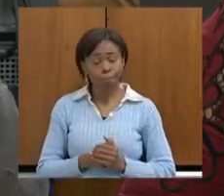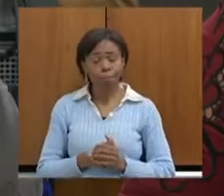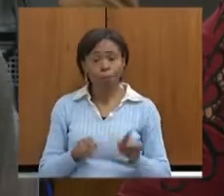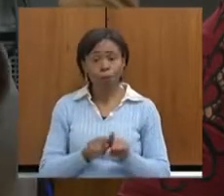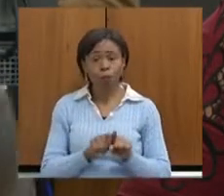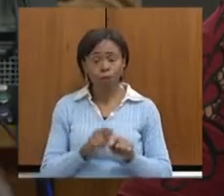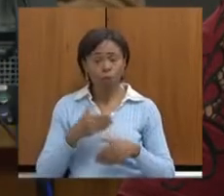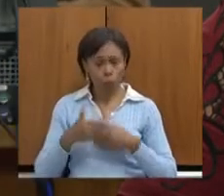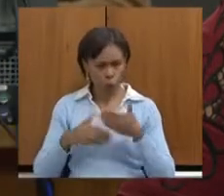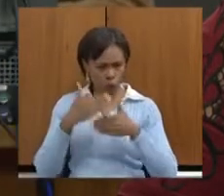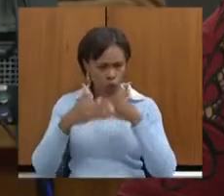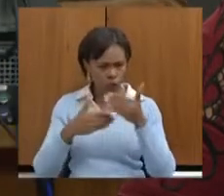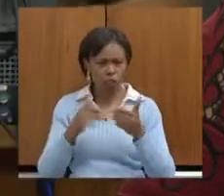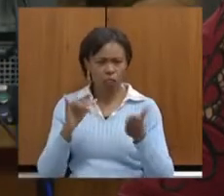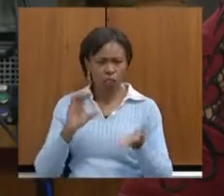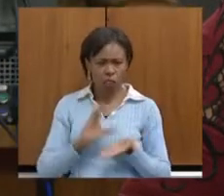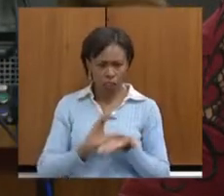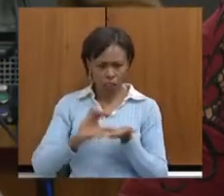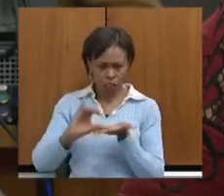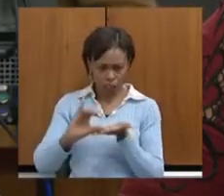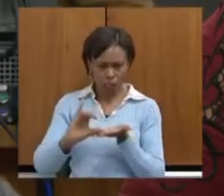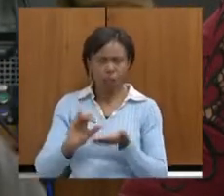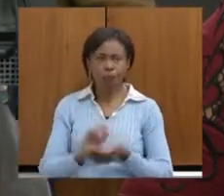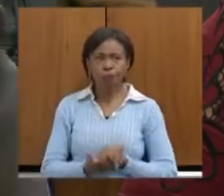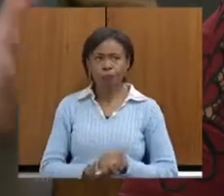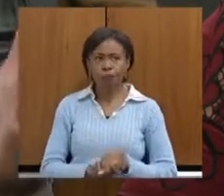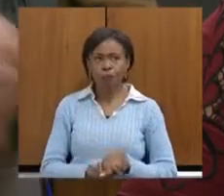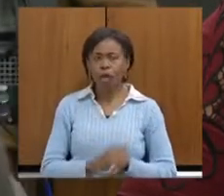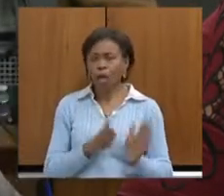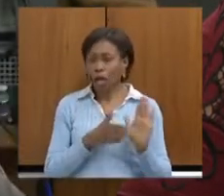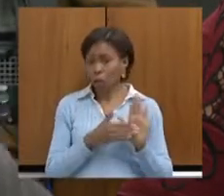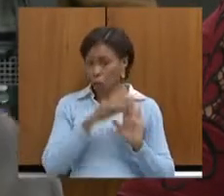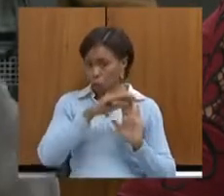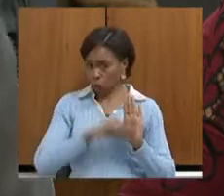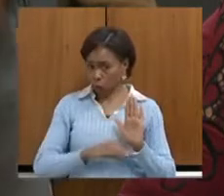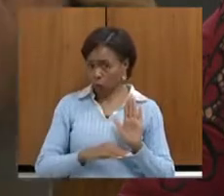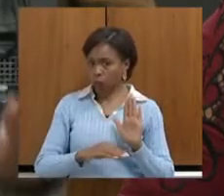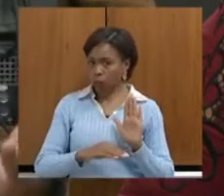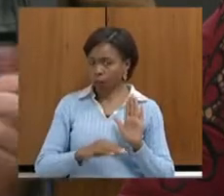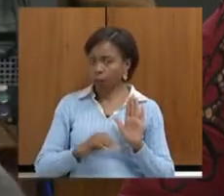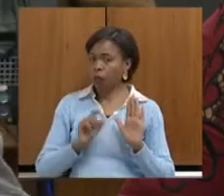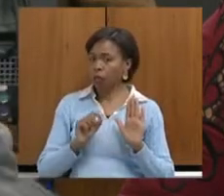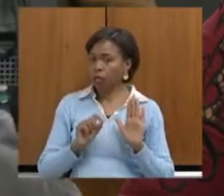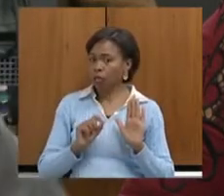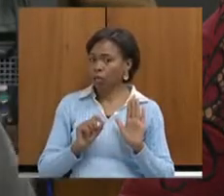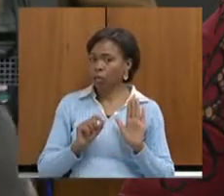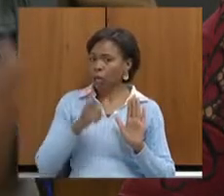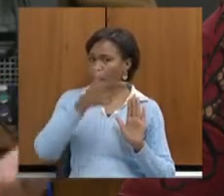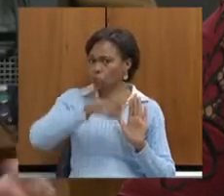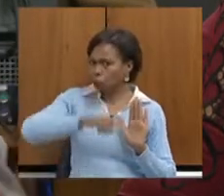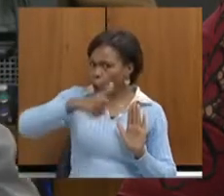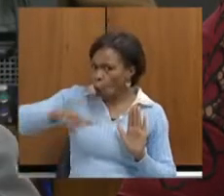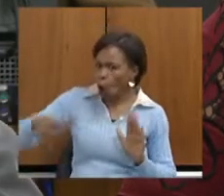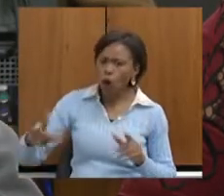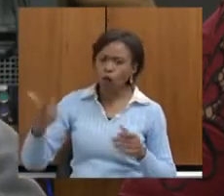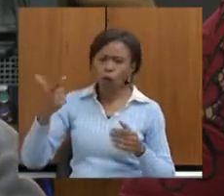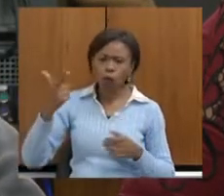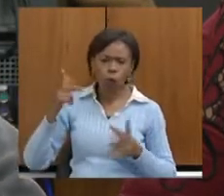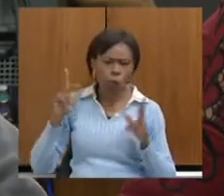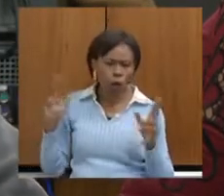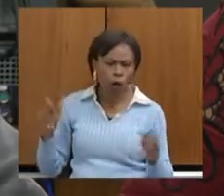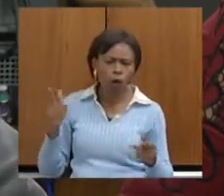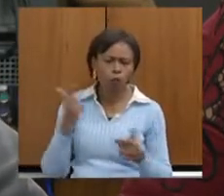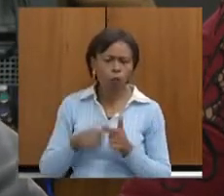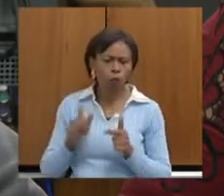vai garantir isso né Às vezes até que vai garantir fazer os atingidos ler né E nesse processo de indenização gente